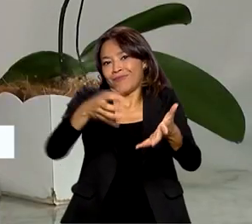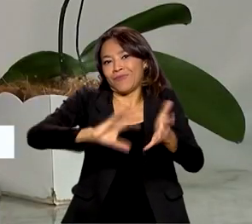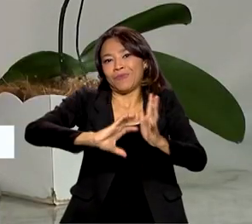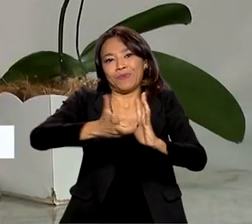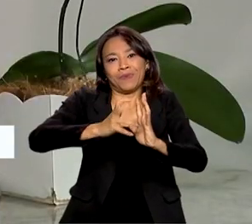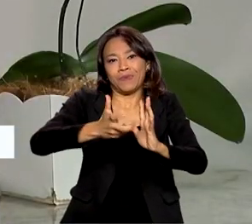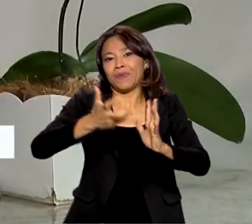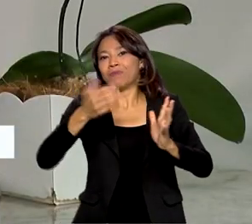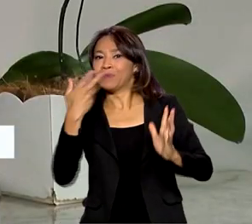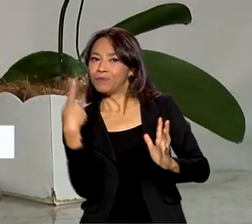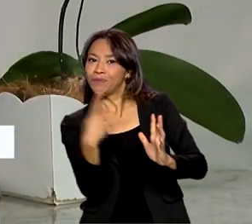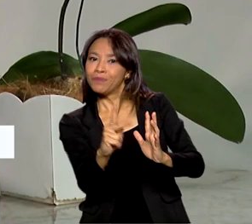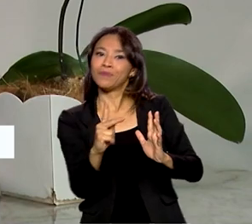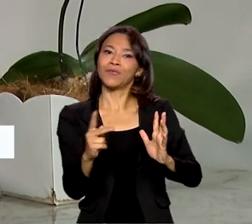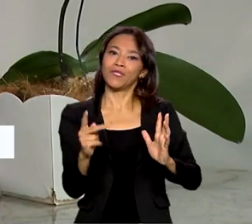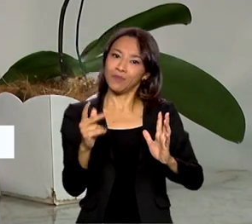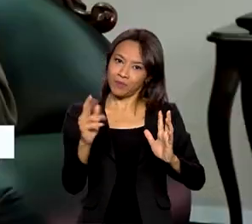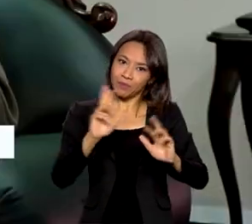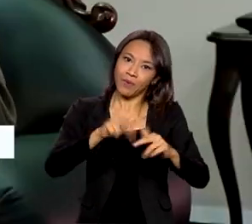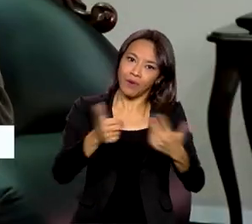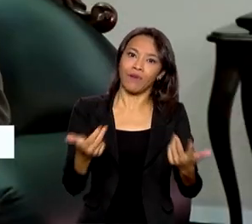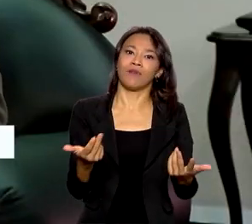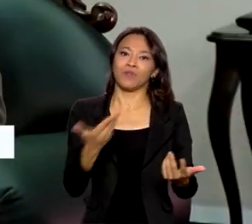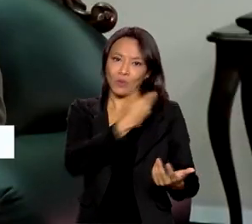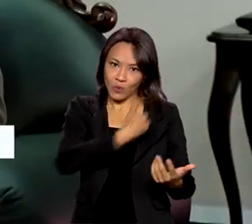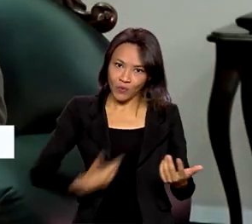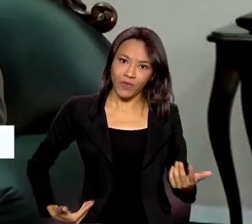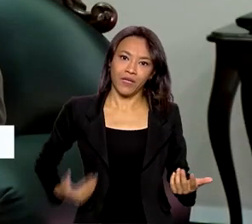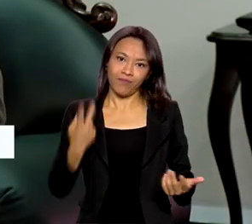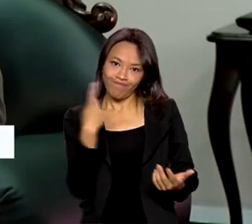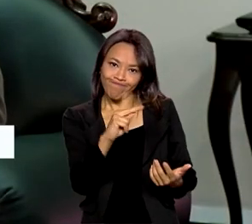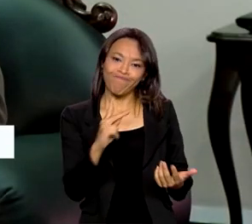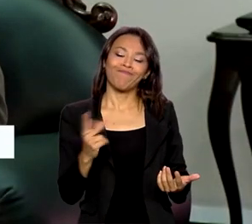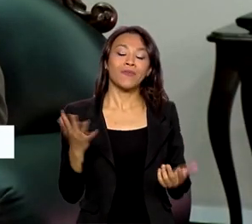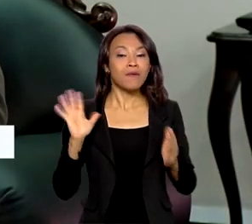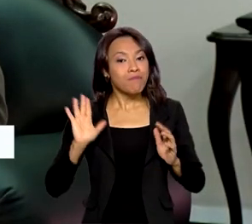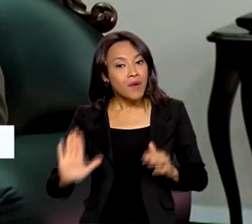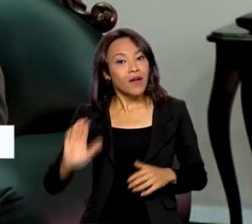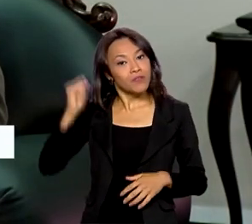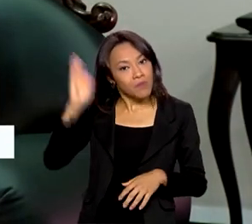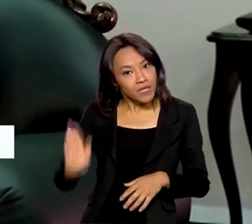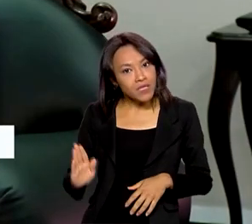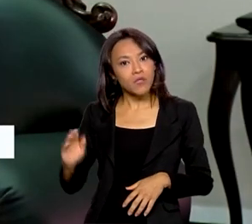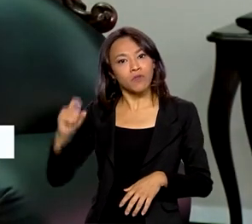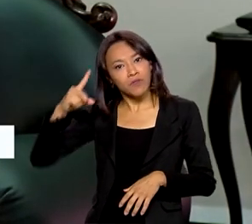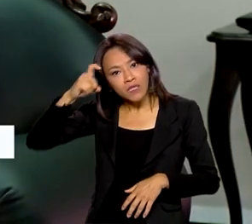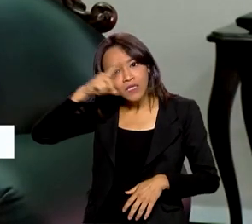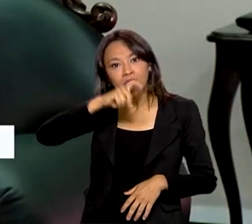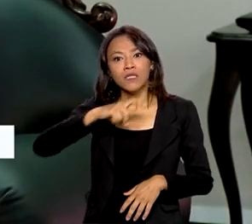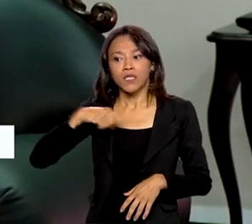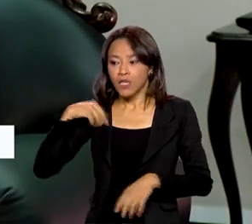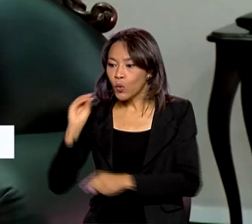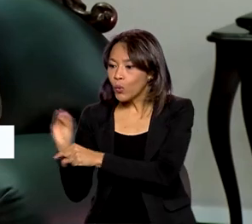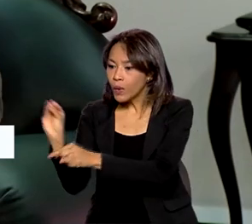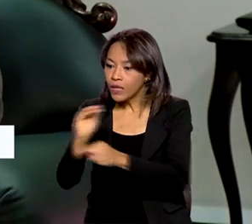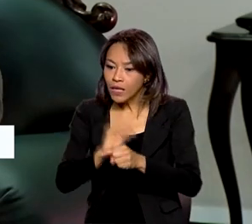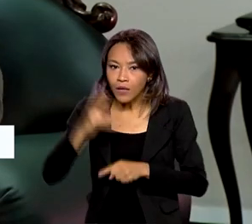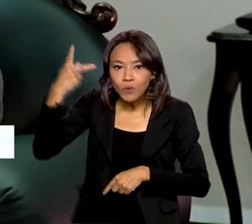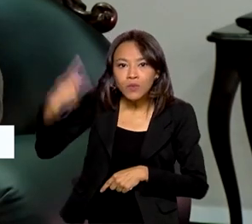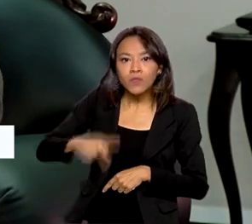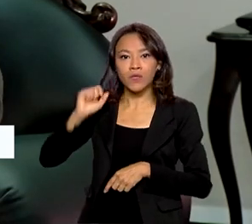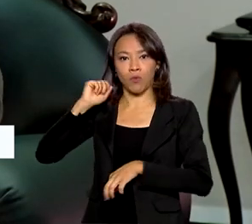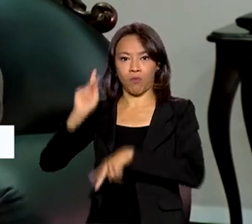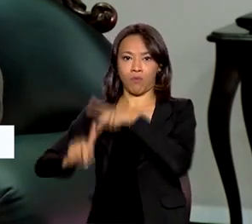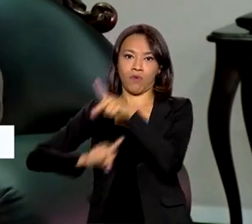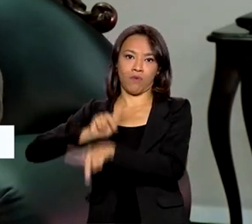implementado ali pelos últimos governantes e o Brasil Apesar de todas as suas dificuldades apesar de ter que cuidar do nosso povo brasileiro